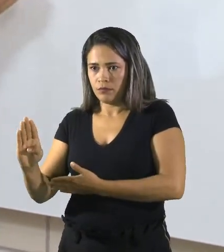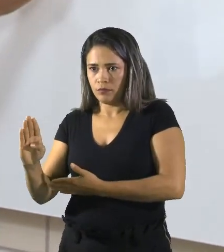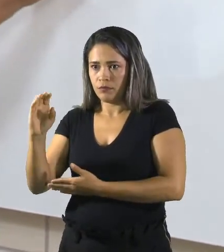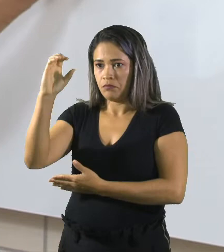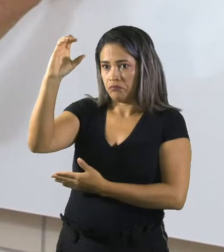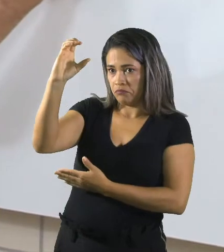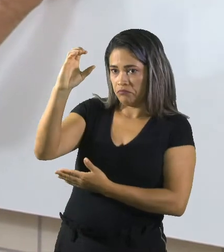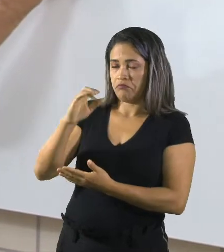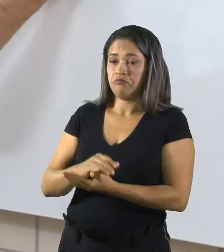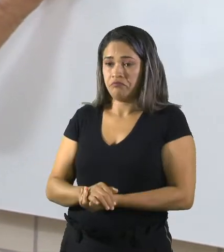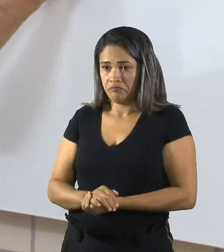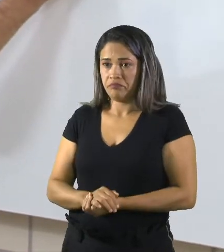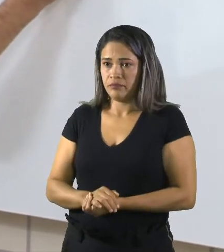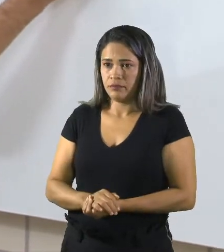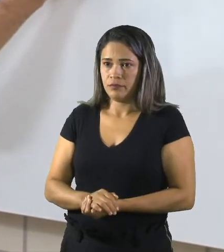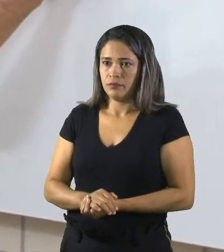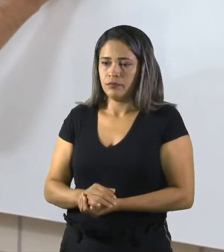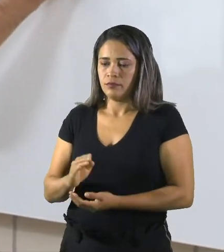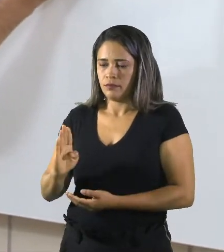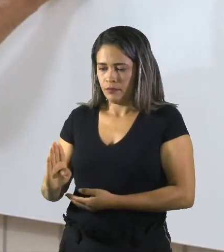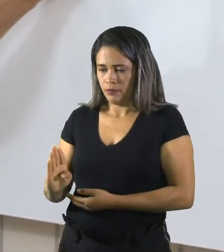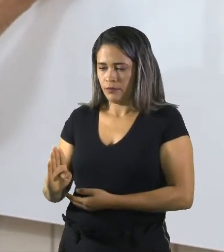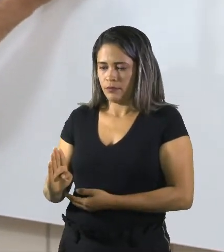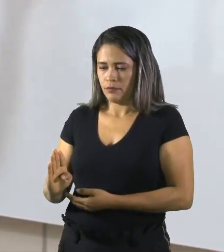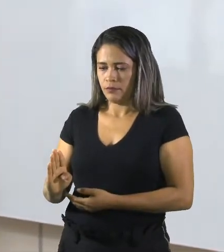a notação vai ficar